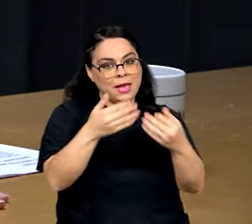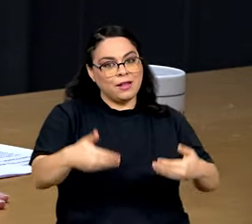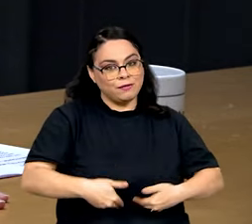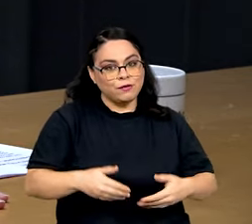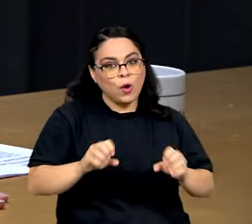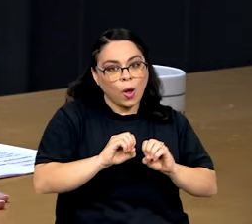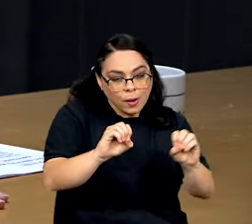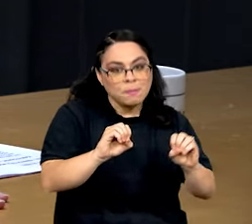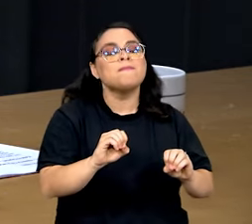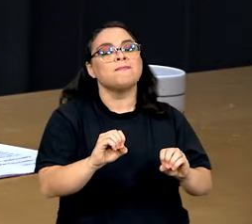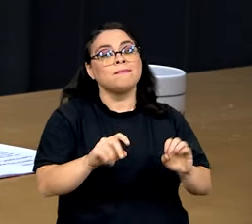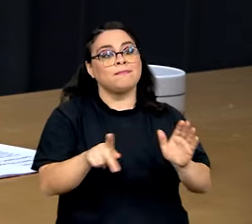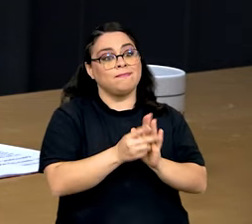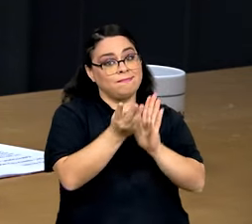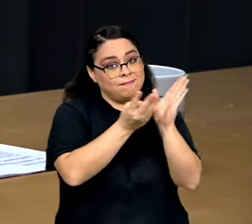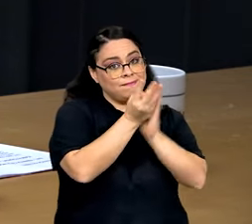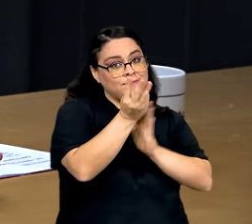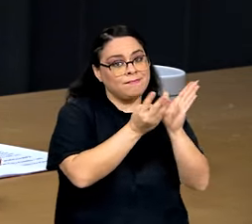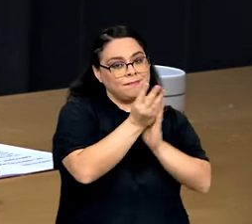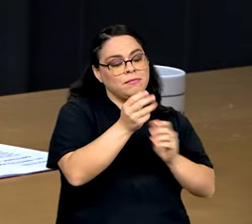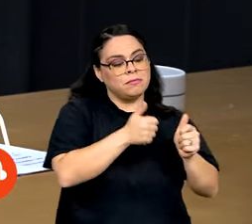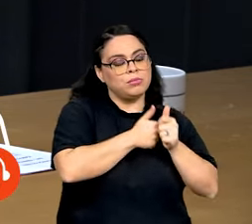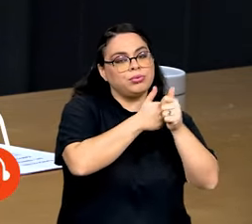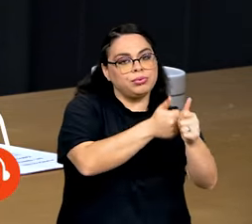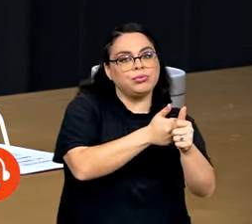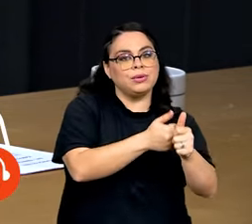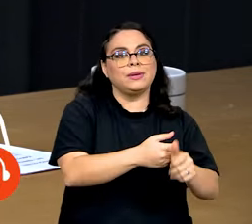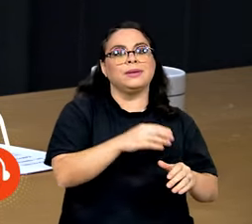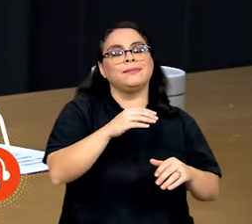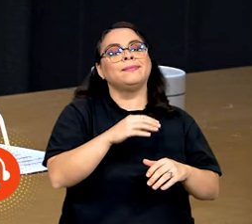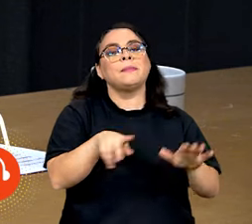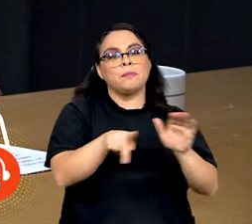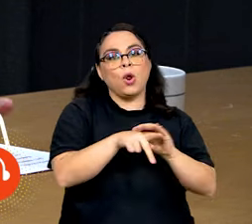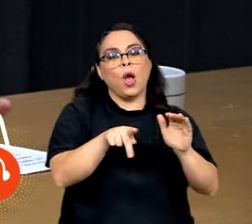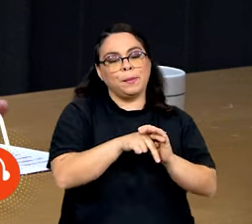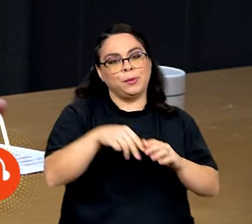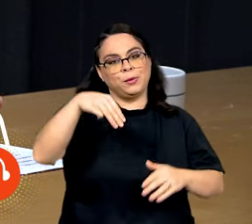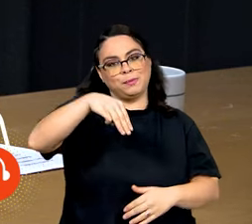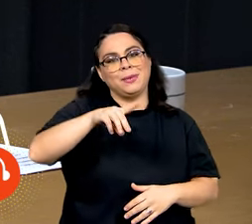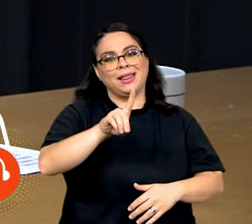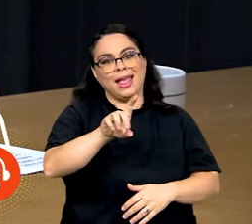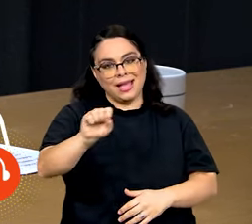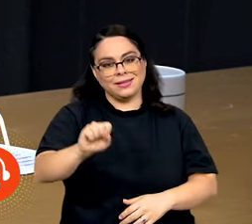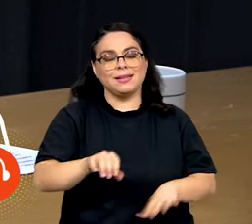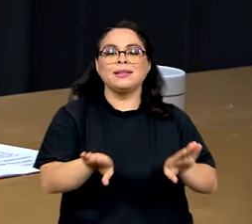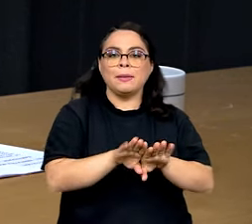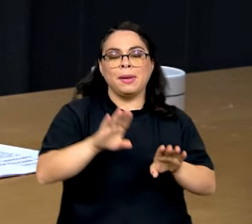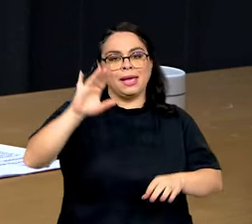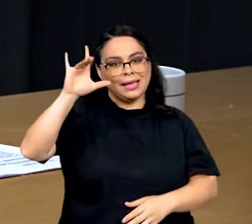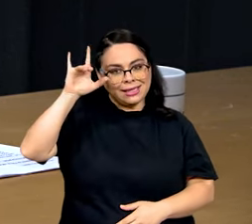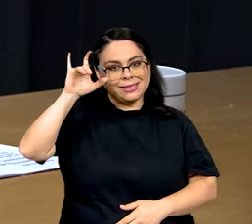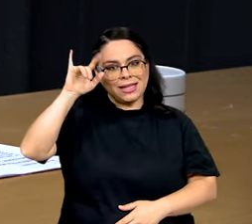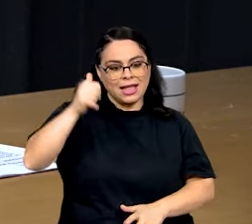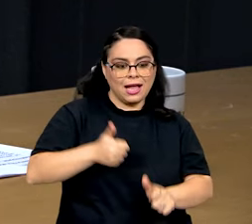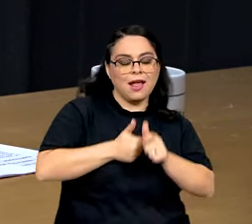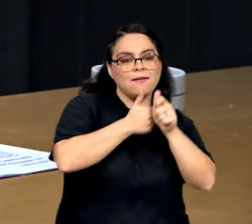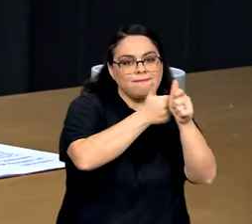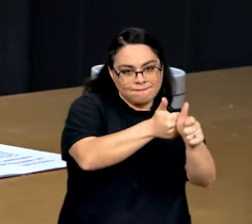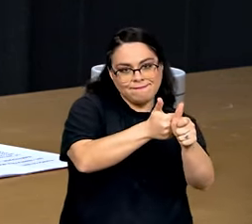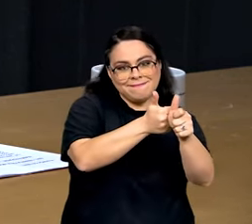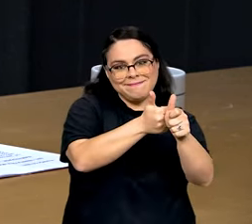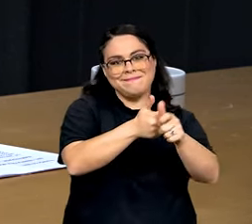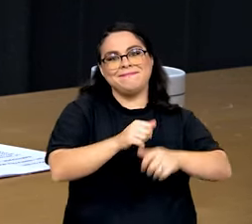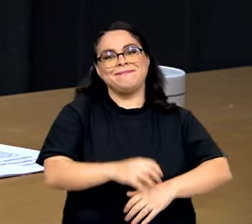família e combate à fome no WhatsApp Busque o canal oficial do Ministério do Desenvolvimento Social pelo Instagram você pode nos seguir